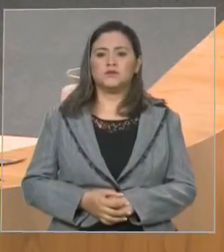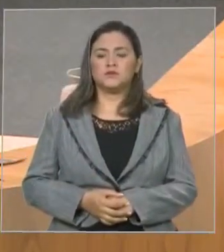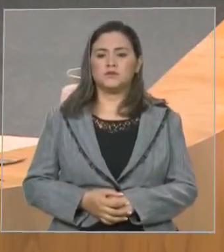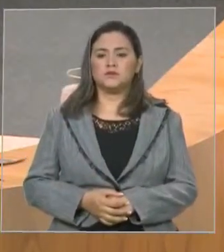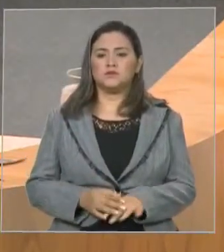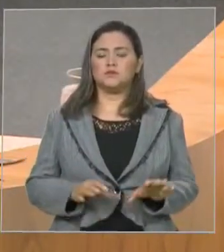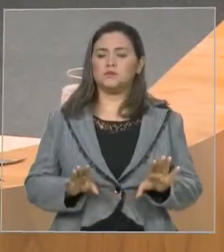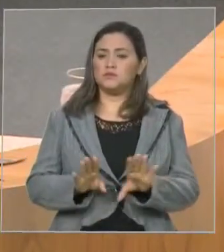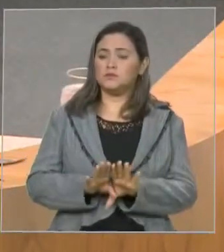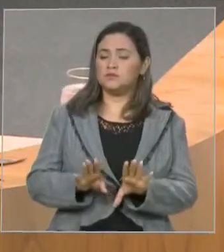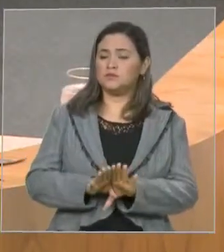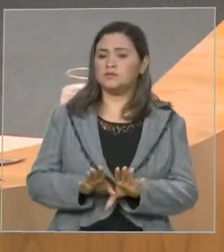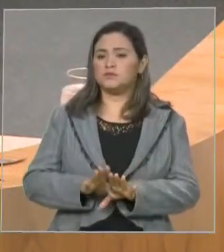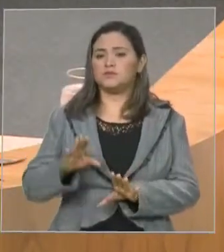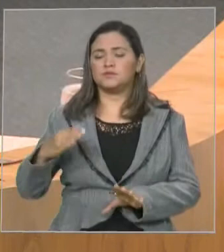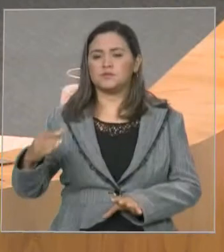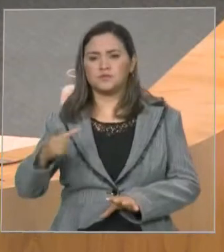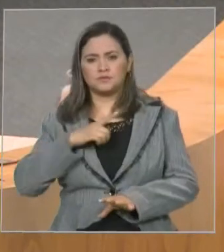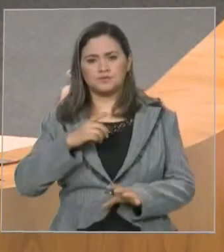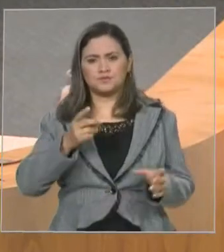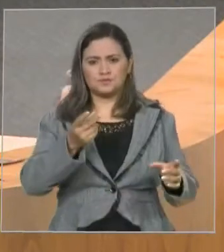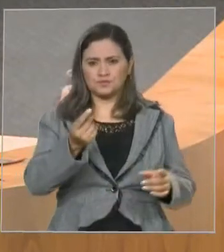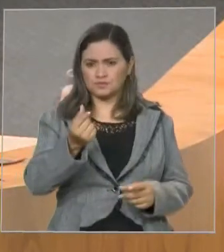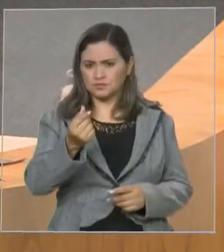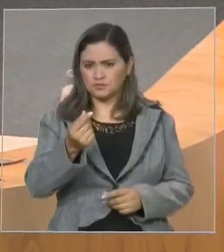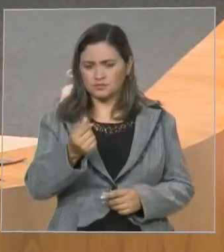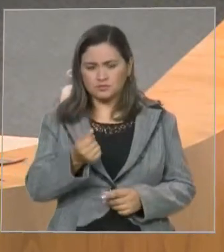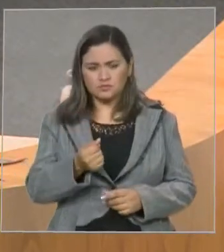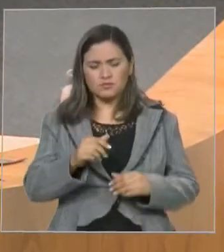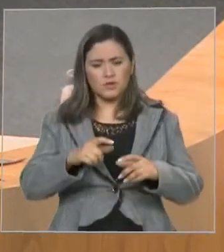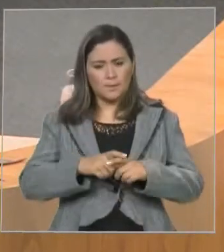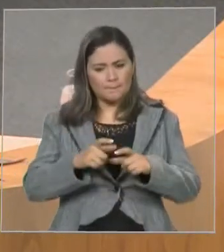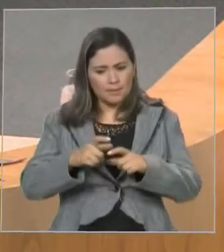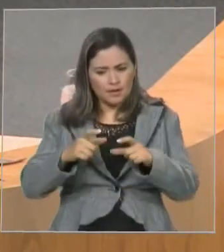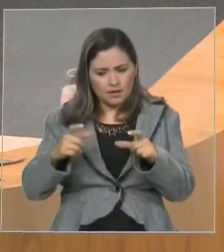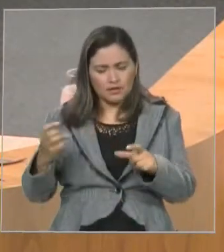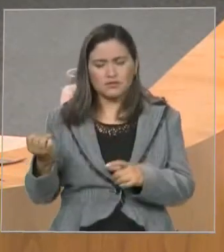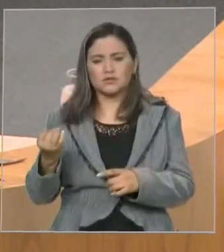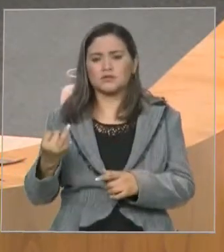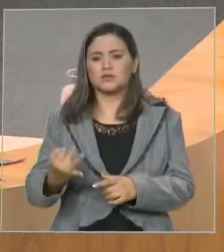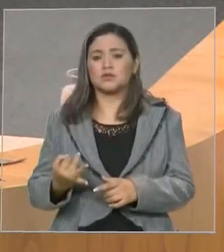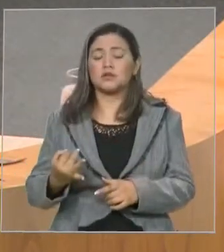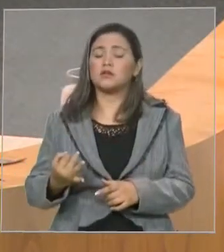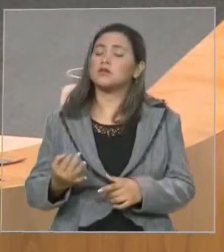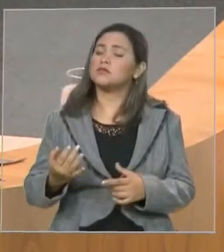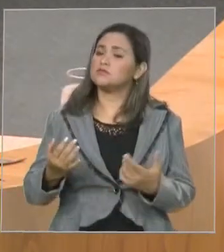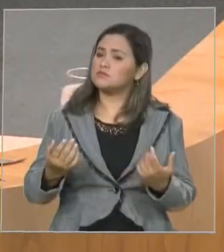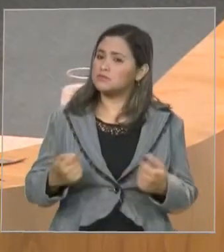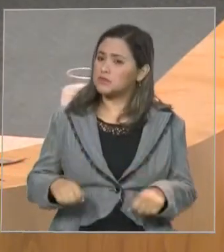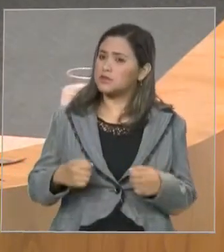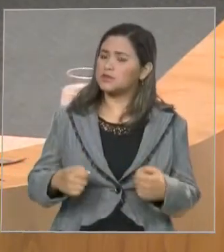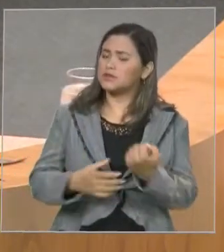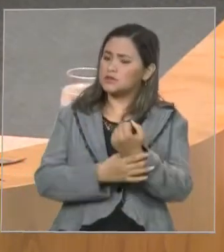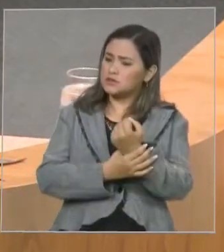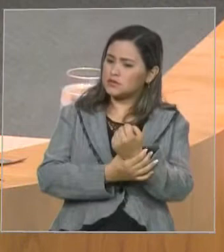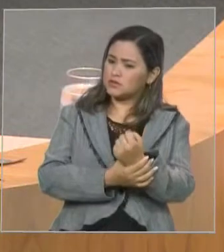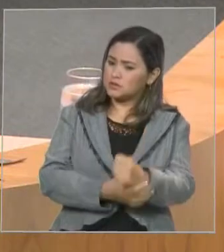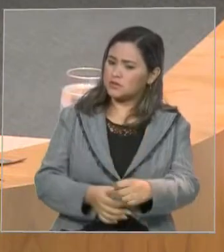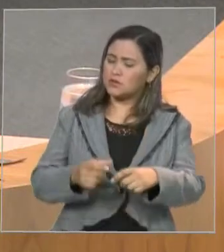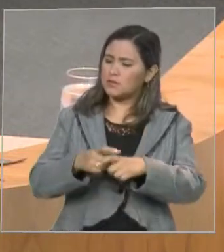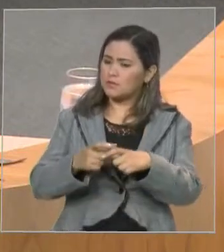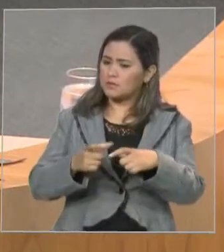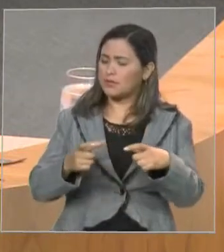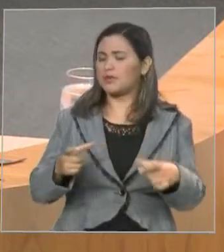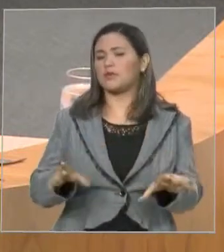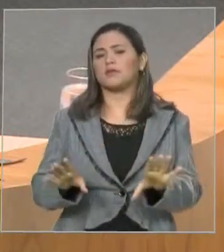a circulação maior do dinheiro, que as autoridades possam compreender essa necessidade e ali fortalecer a segurança nos municípios